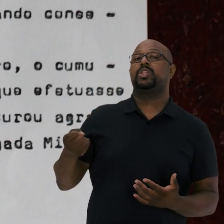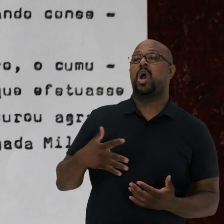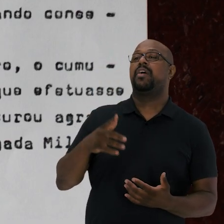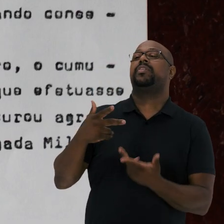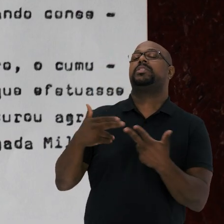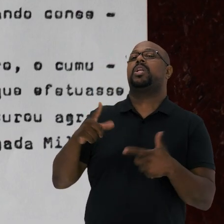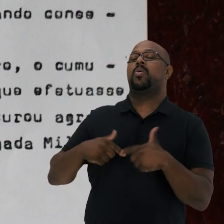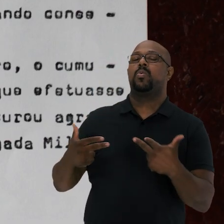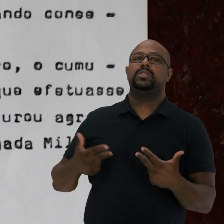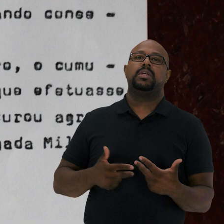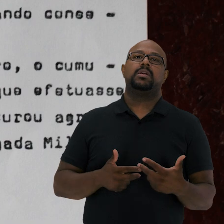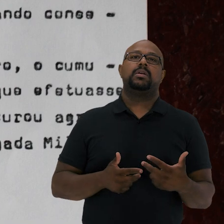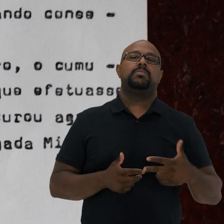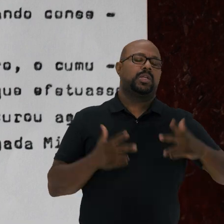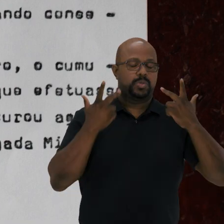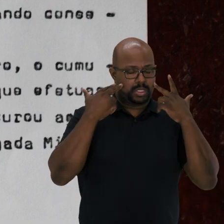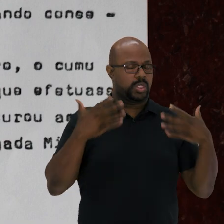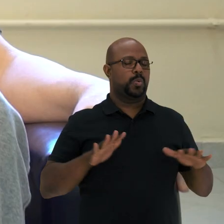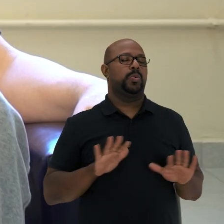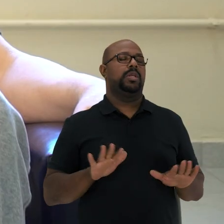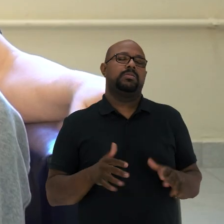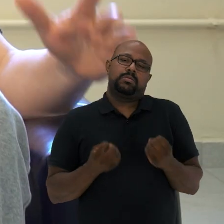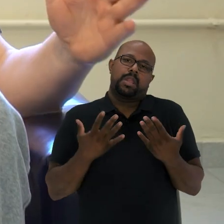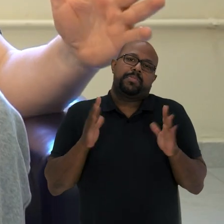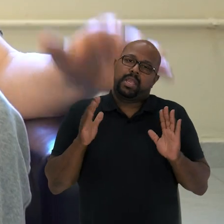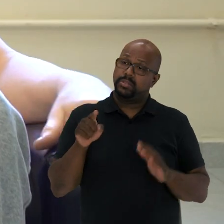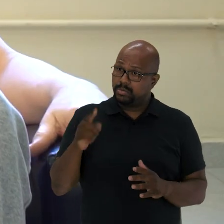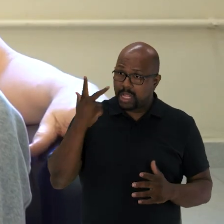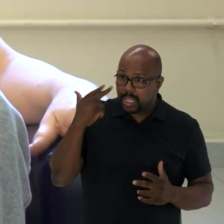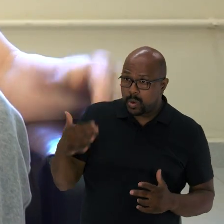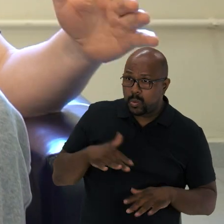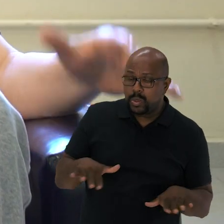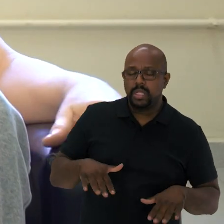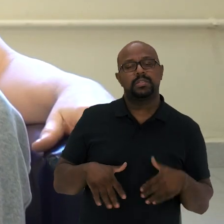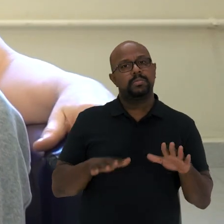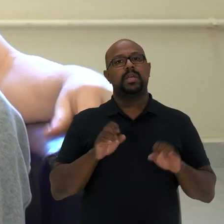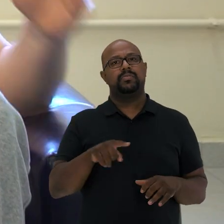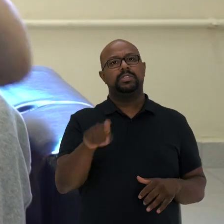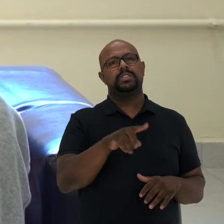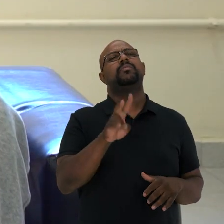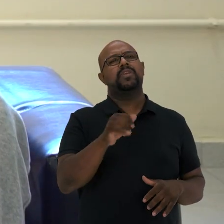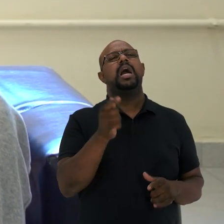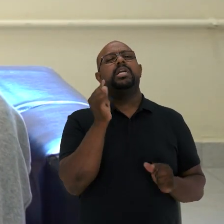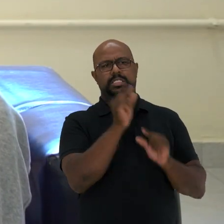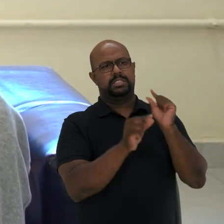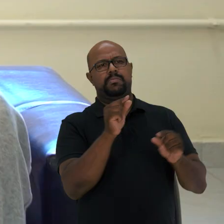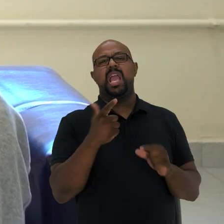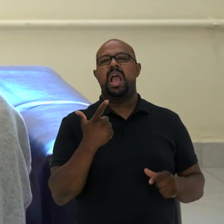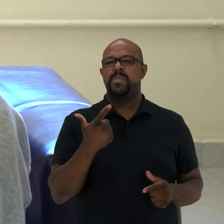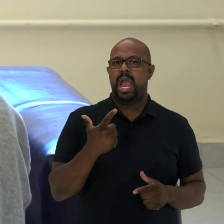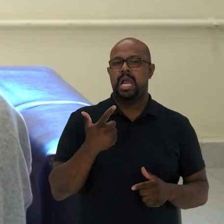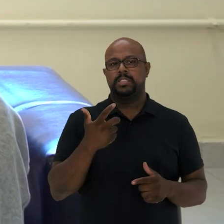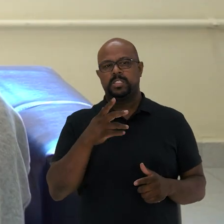ameaça nova de tal coisa. Ele dizia assim, mas tô tranquilo. Dizia, então tá bem. Se tu tá tranquilo, ele dizia assim, vocês vão receber